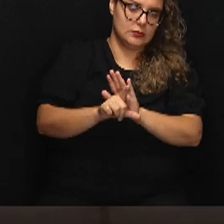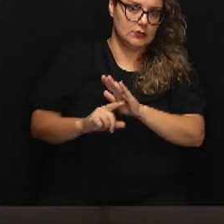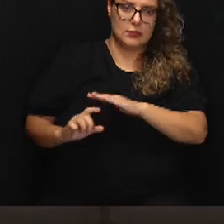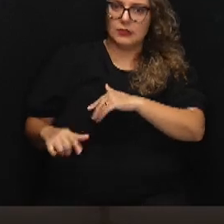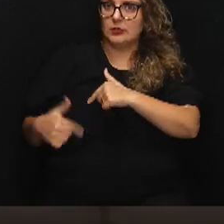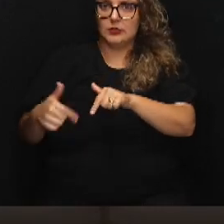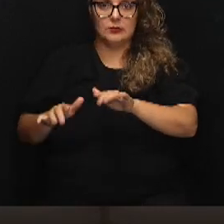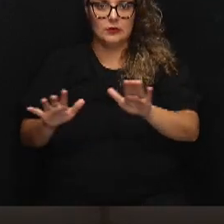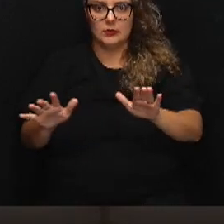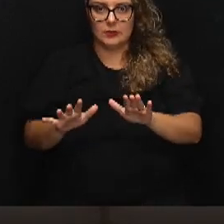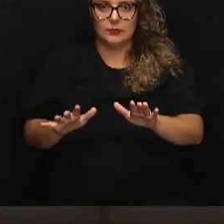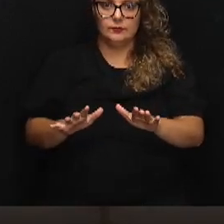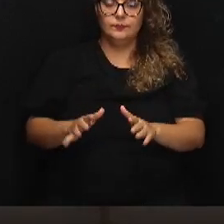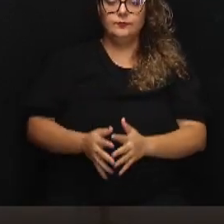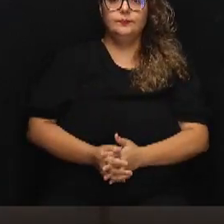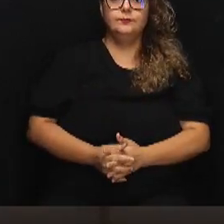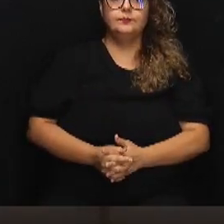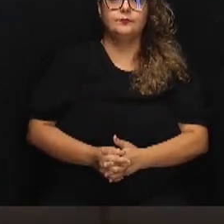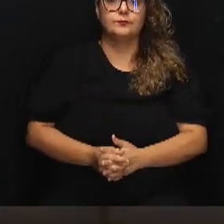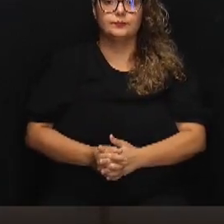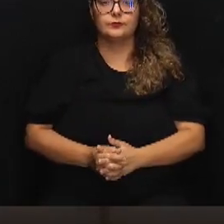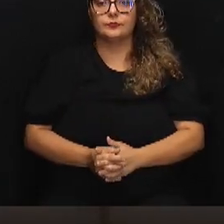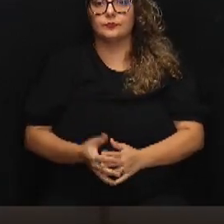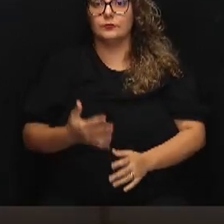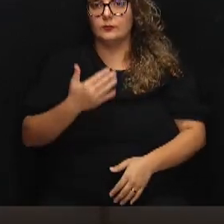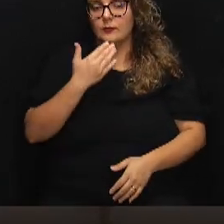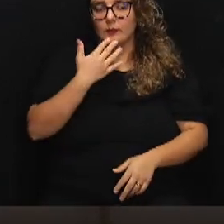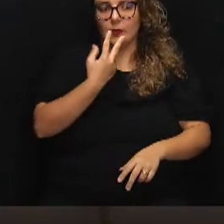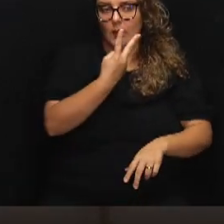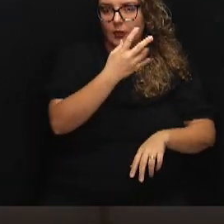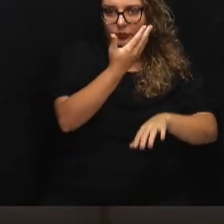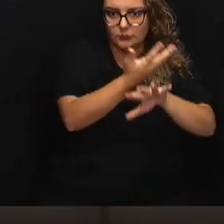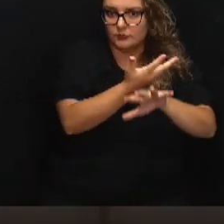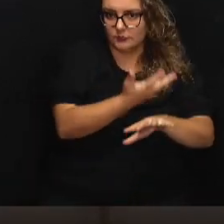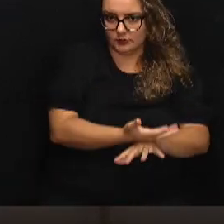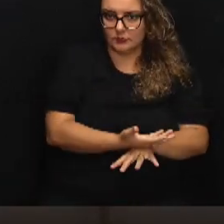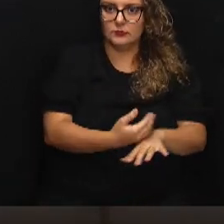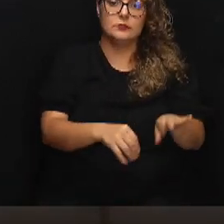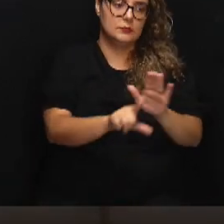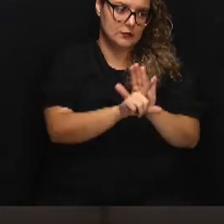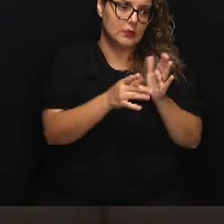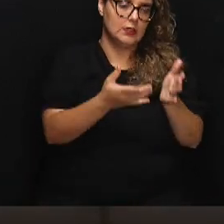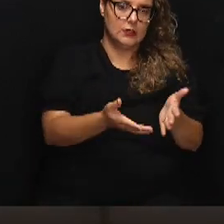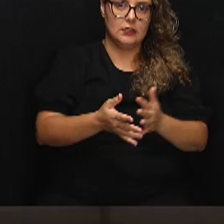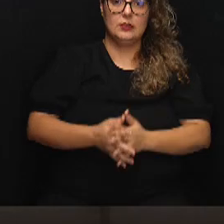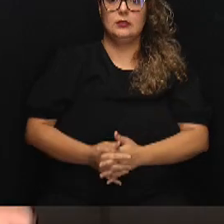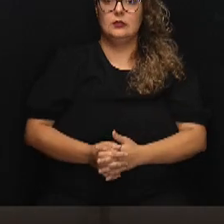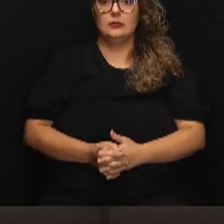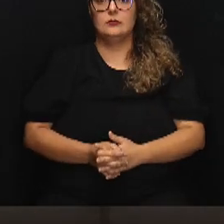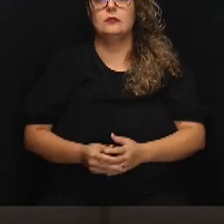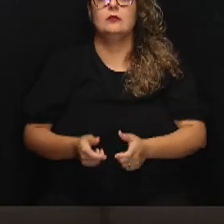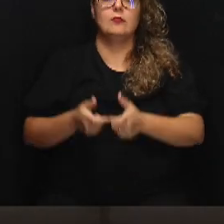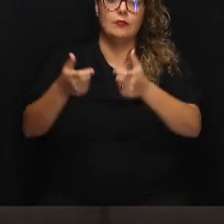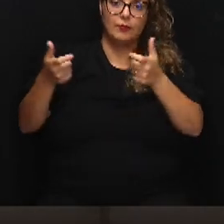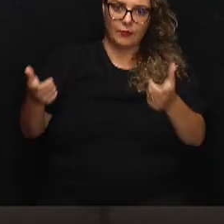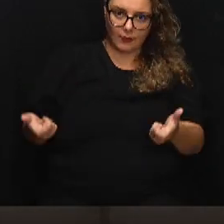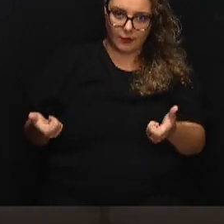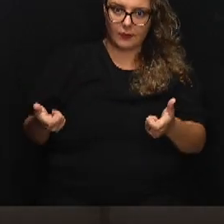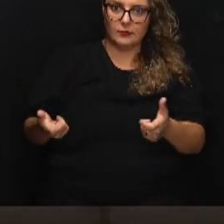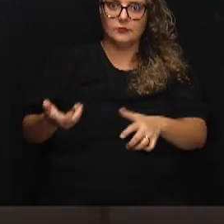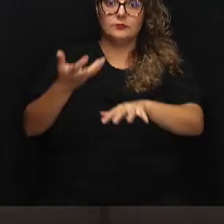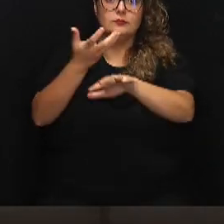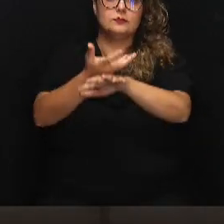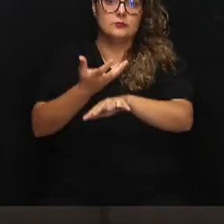trabalhista, né? Tanto é que eles têm ali umas 2 disciplinas voltadas para essa área da lei, né? Mas a maior parte das disciplinas